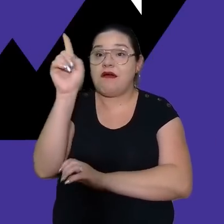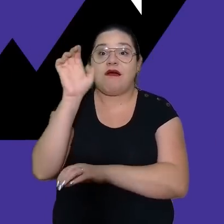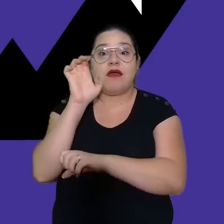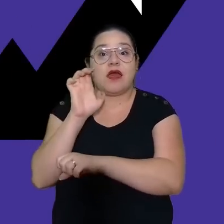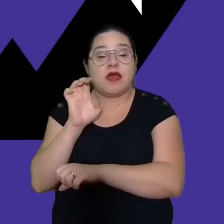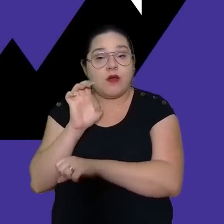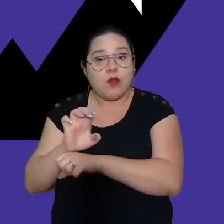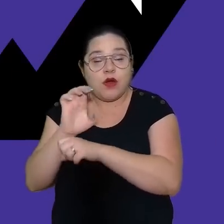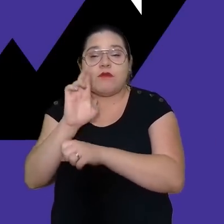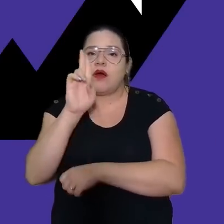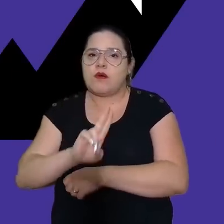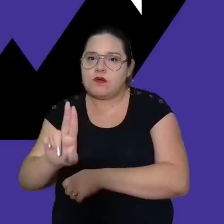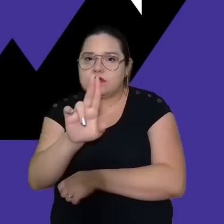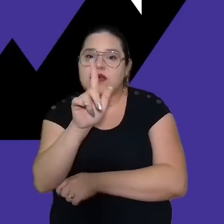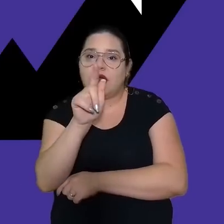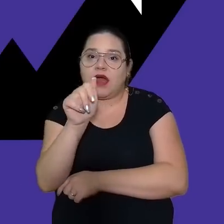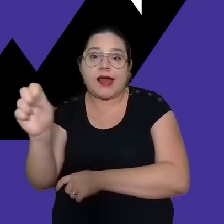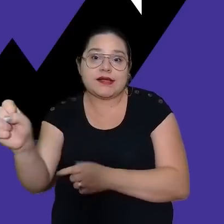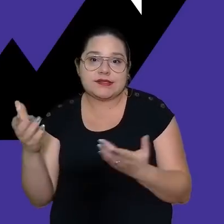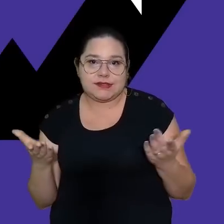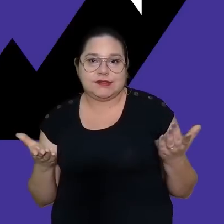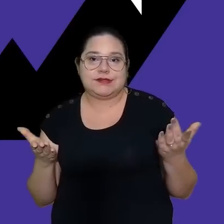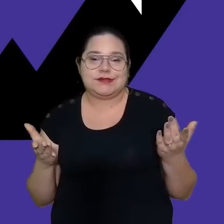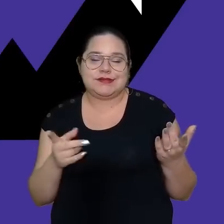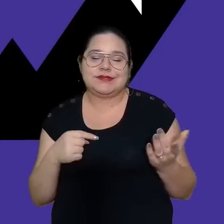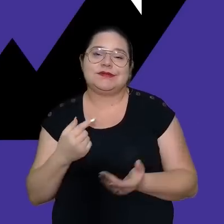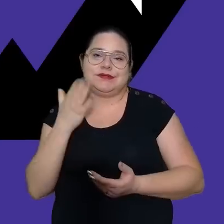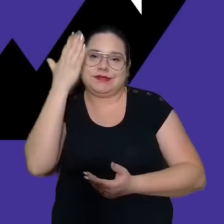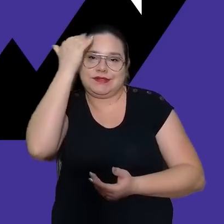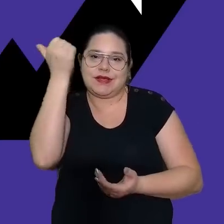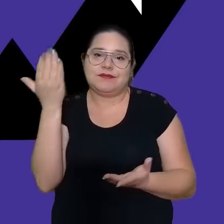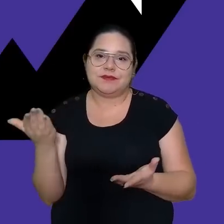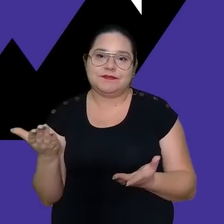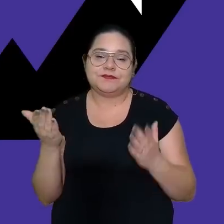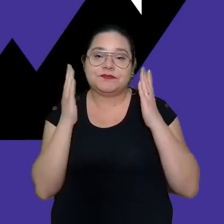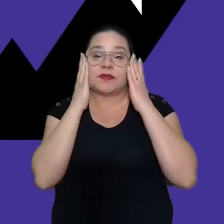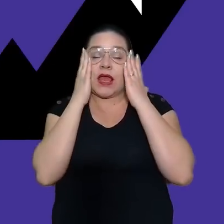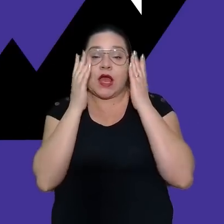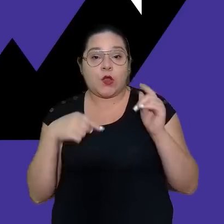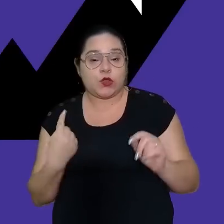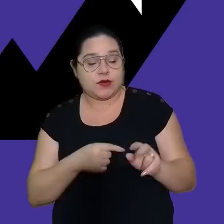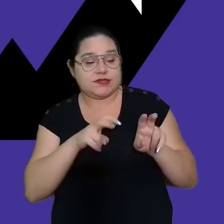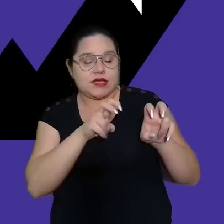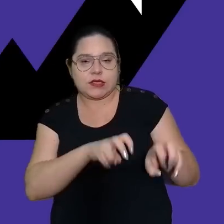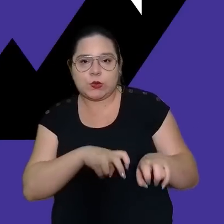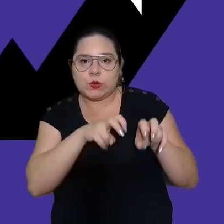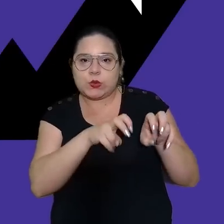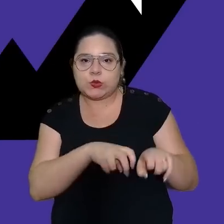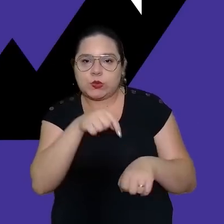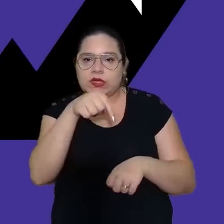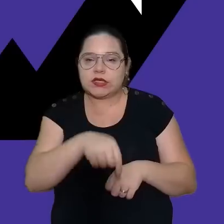que se utiliza gás. Então, desde aí, a nossa agricultura utiliza